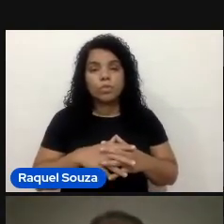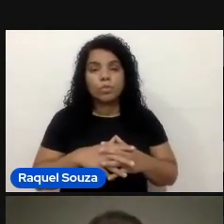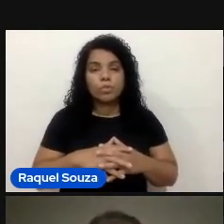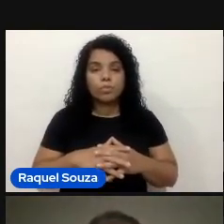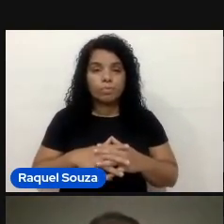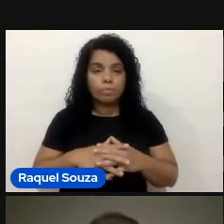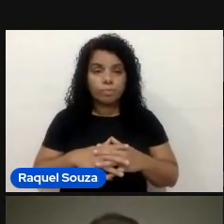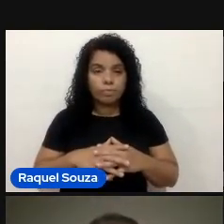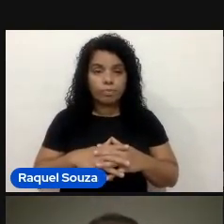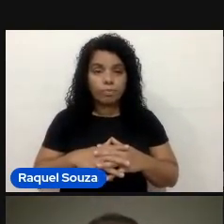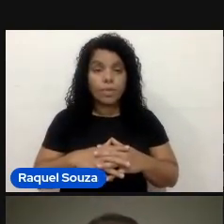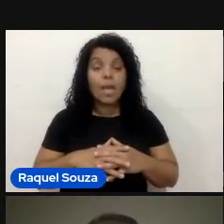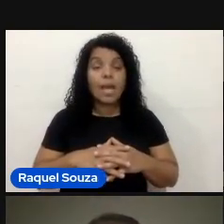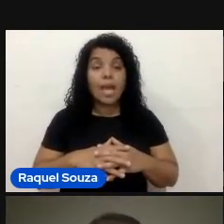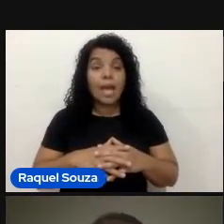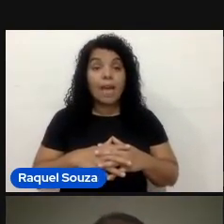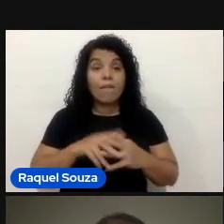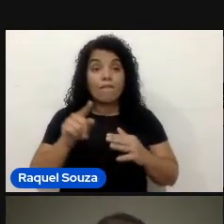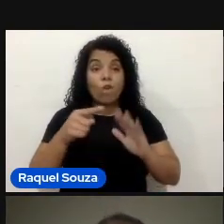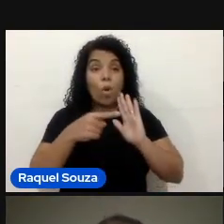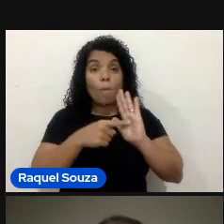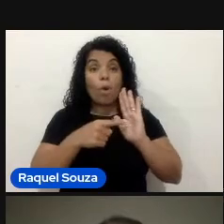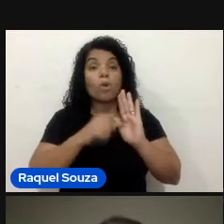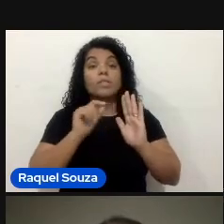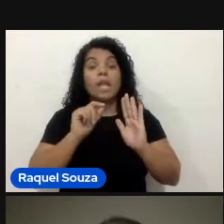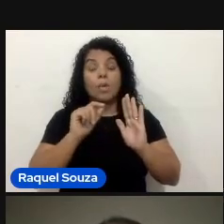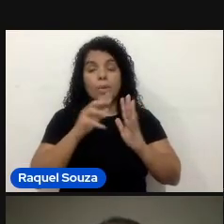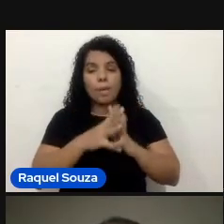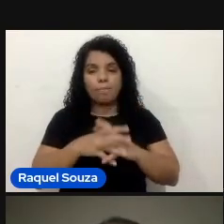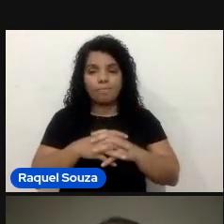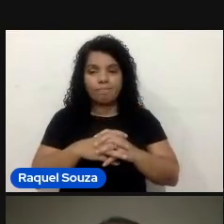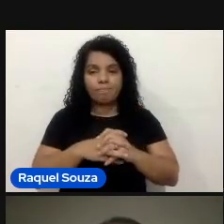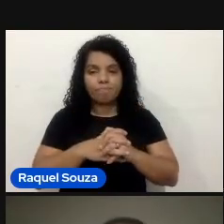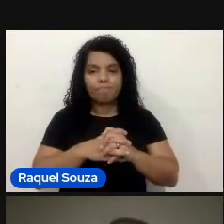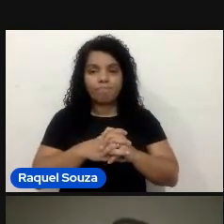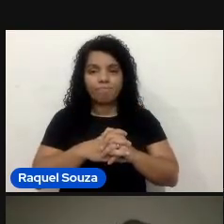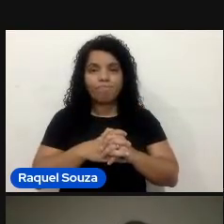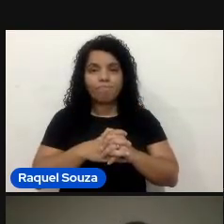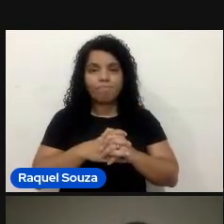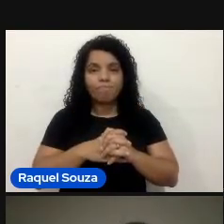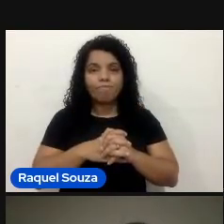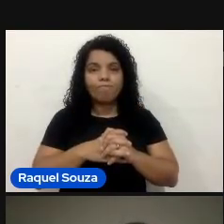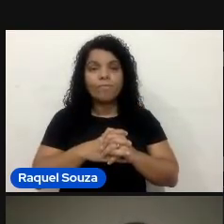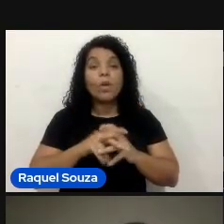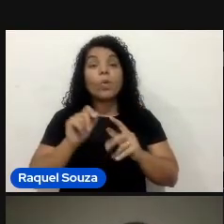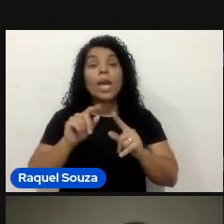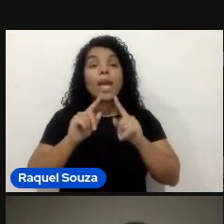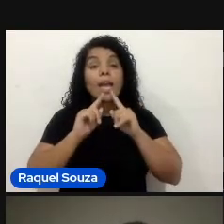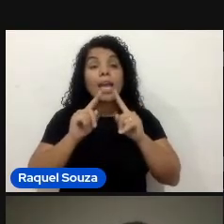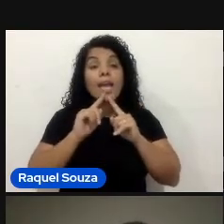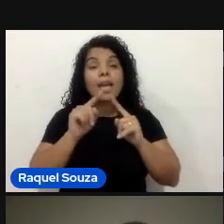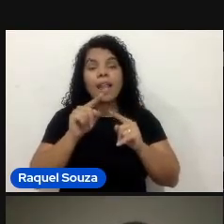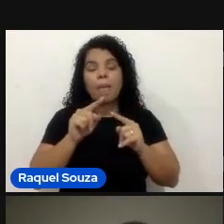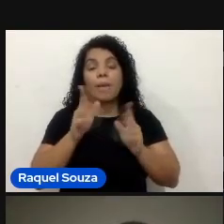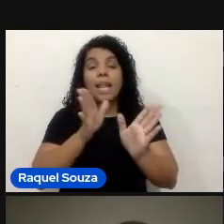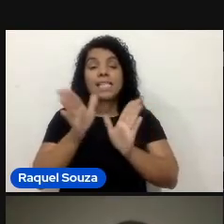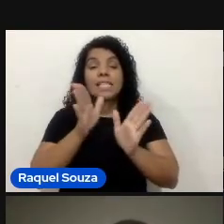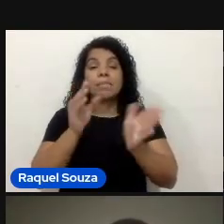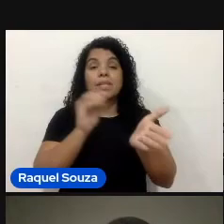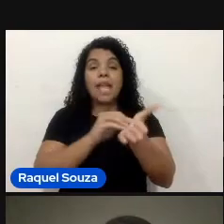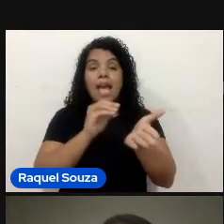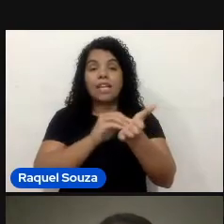E aí eu vou mostrar o que ele está reclamando em relação à acessibilidade e por